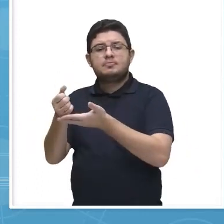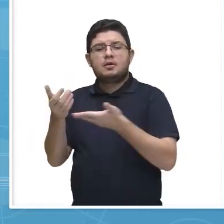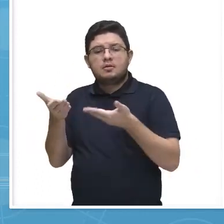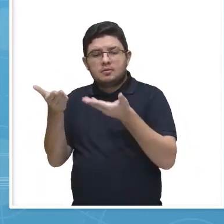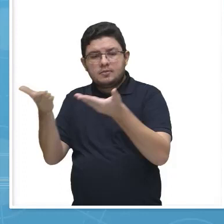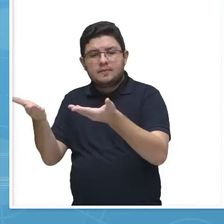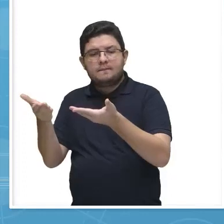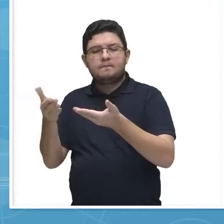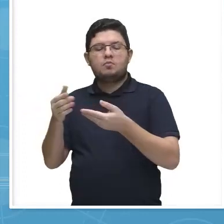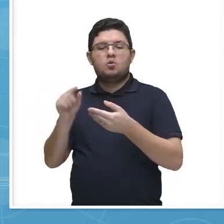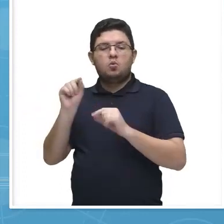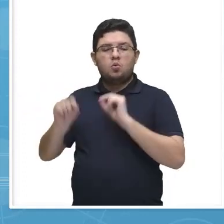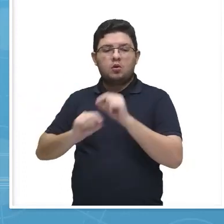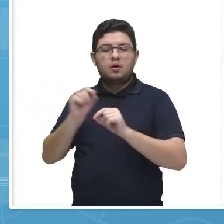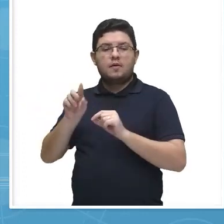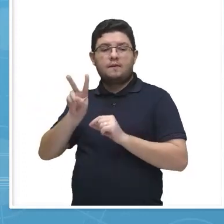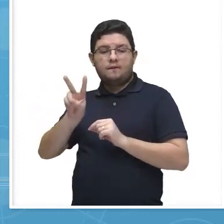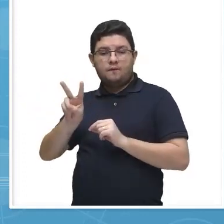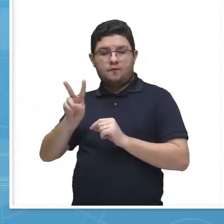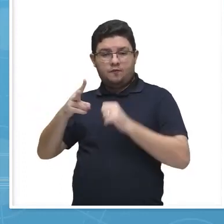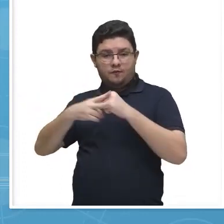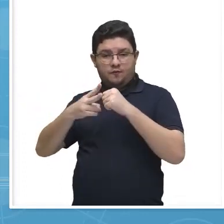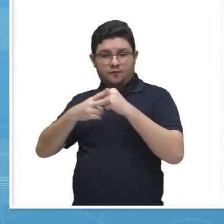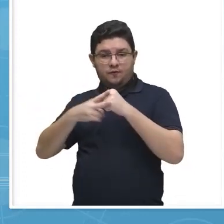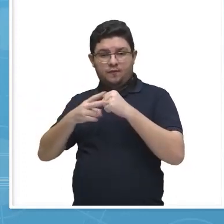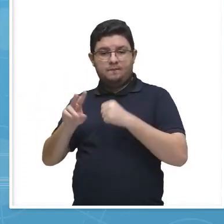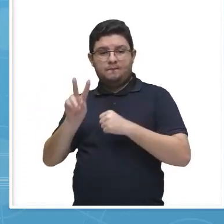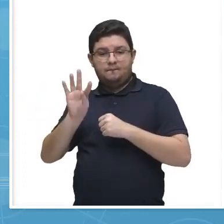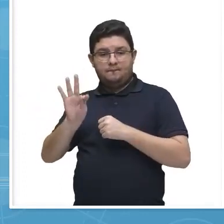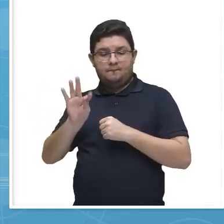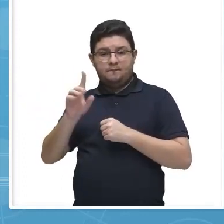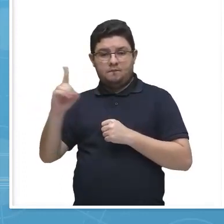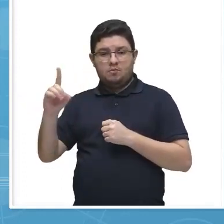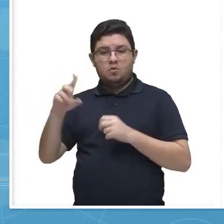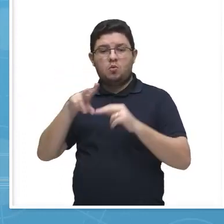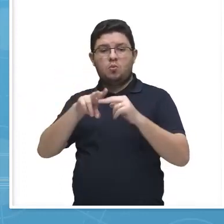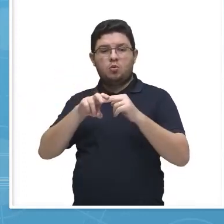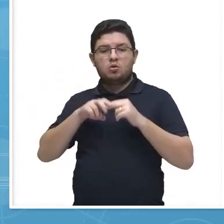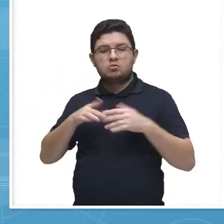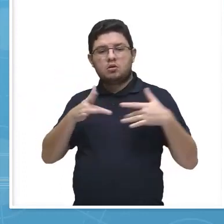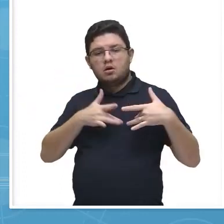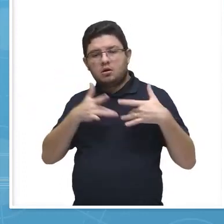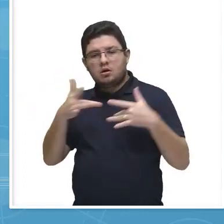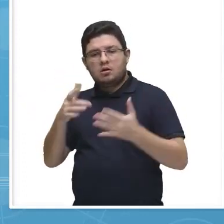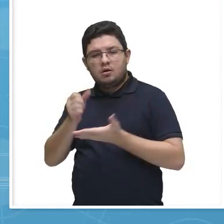é transitivo, direto, porque ofereceu o quê? Ajuda.